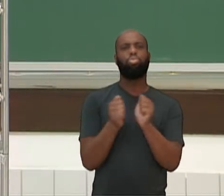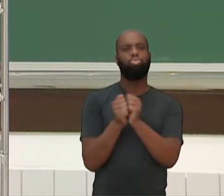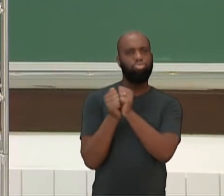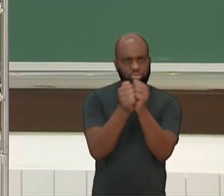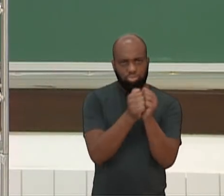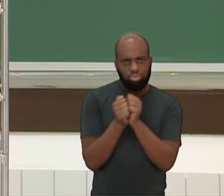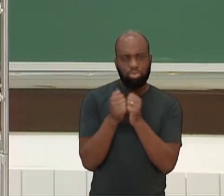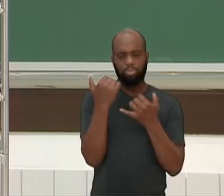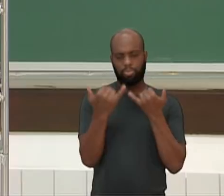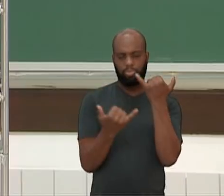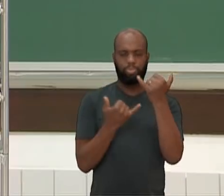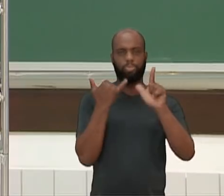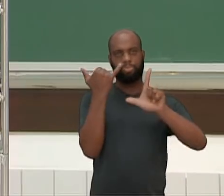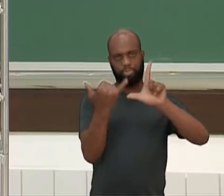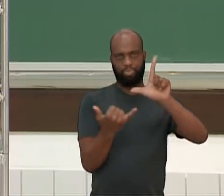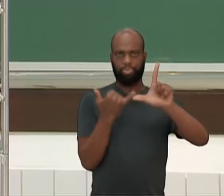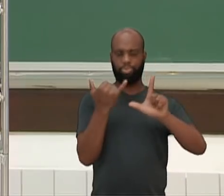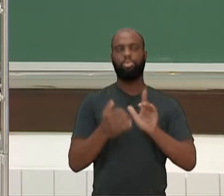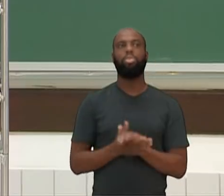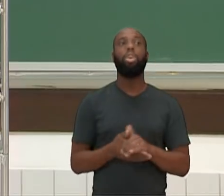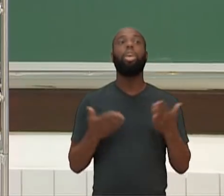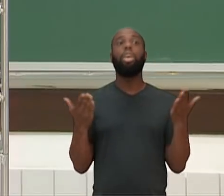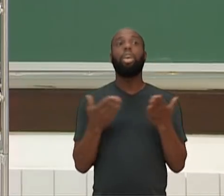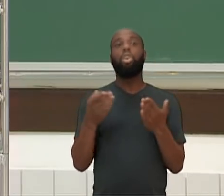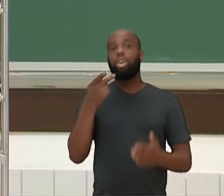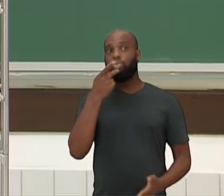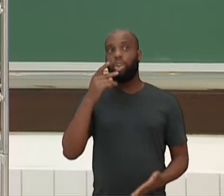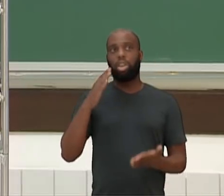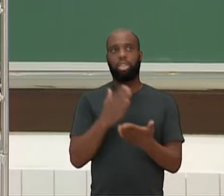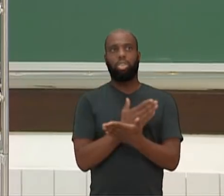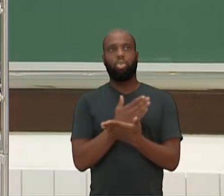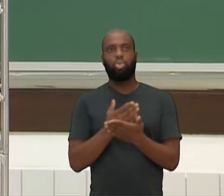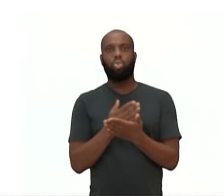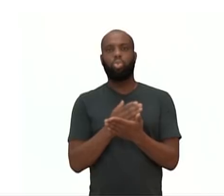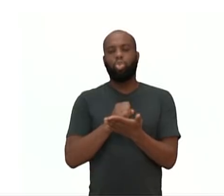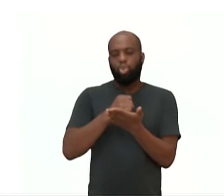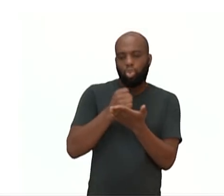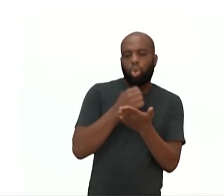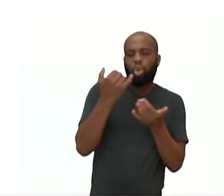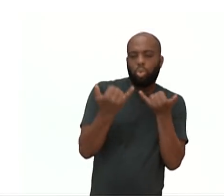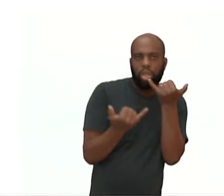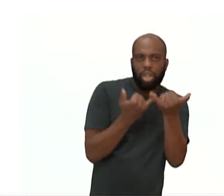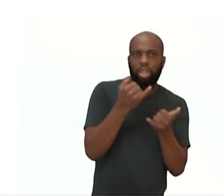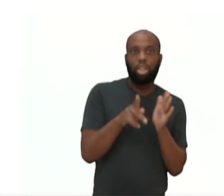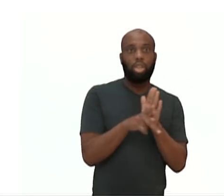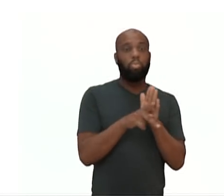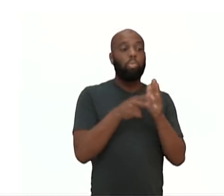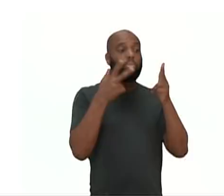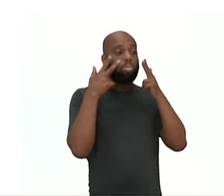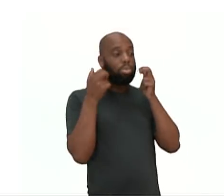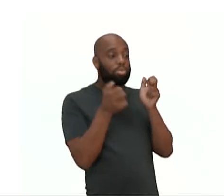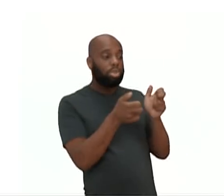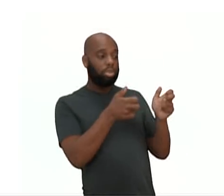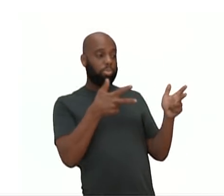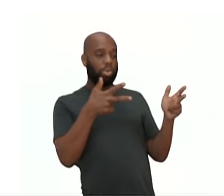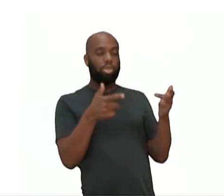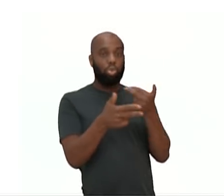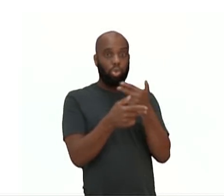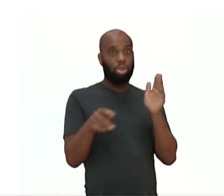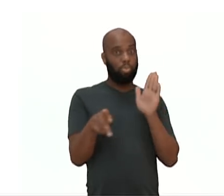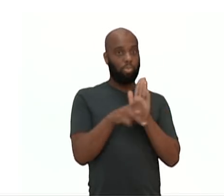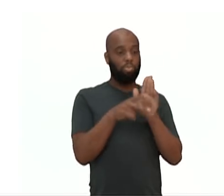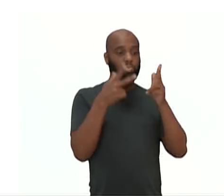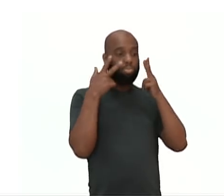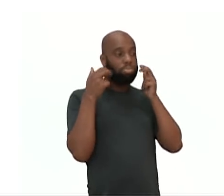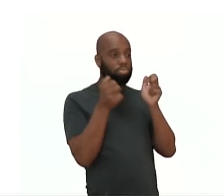né? Vamos falar agora sobre alguns jogos e brincadeiras do cotidiano indígena. Então, coisas exclusivas dele, ó, que